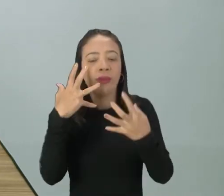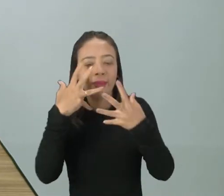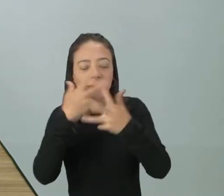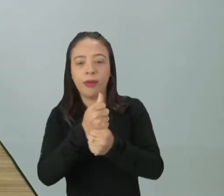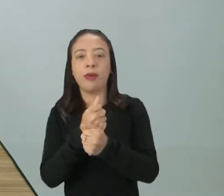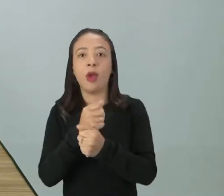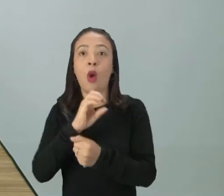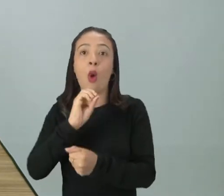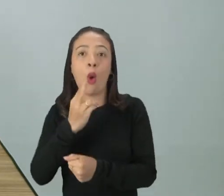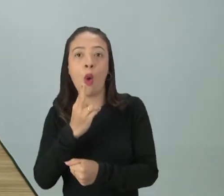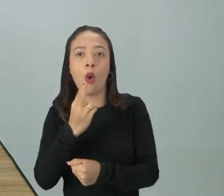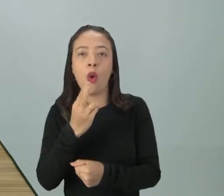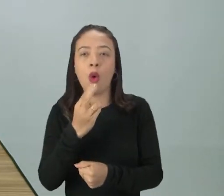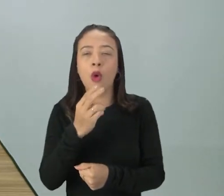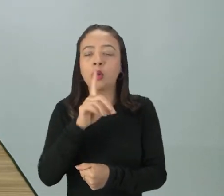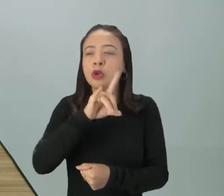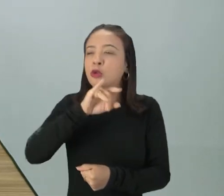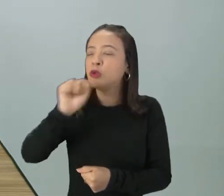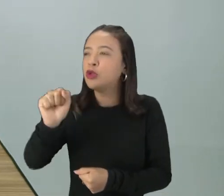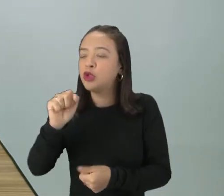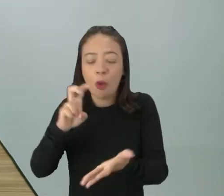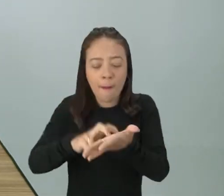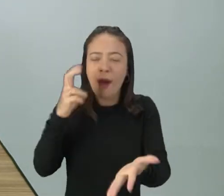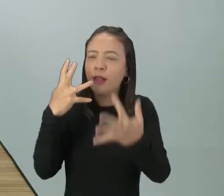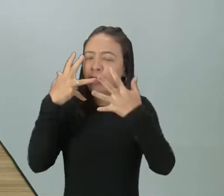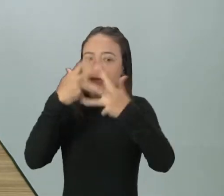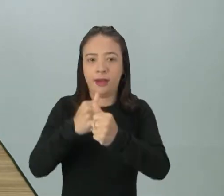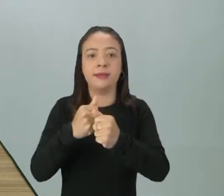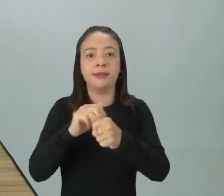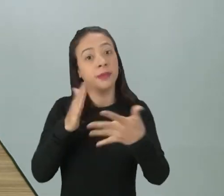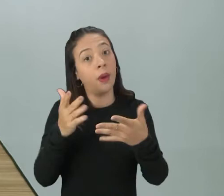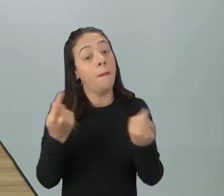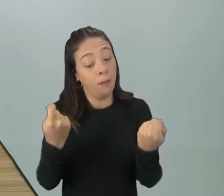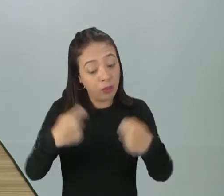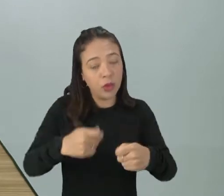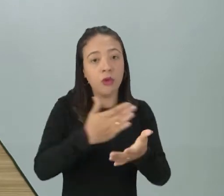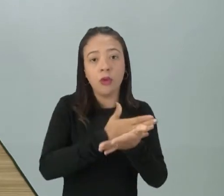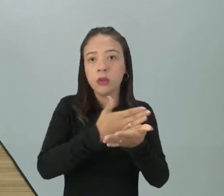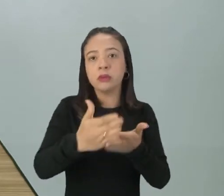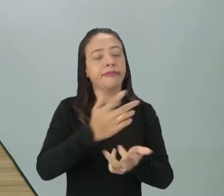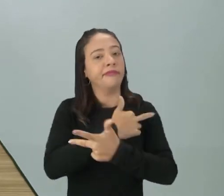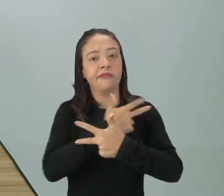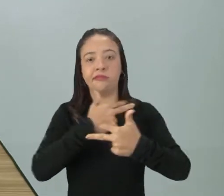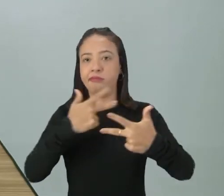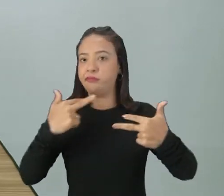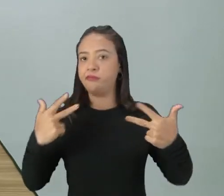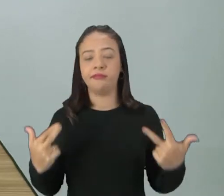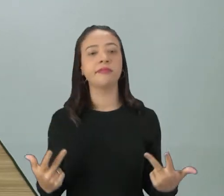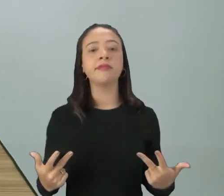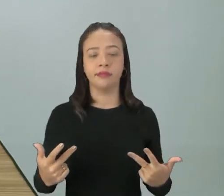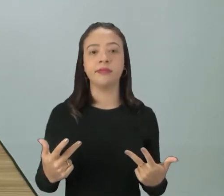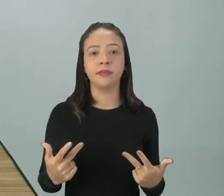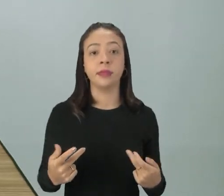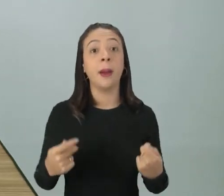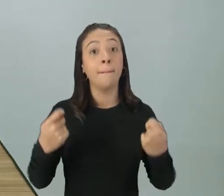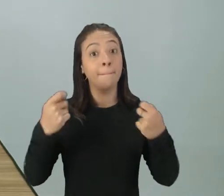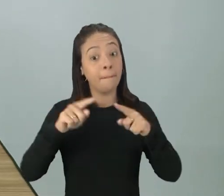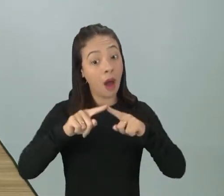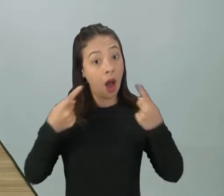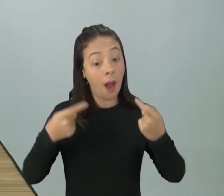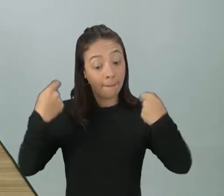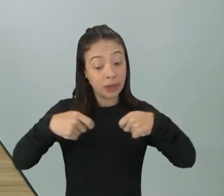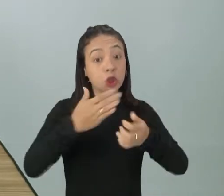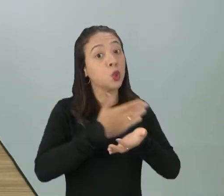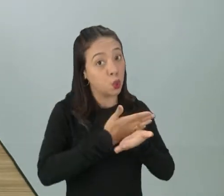uma bela manhã. Então, tem outras formas de começar o nosso texto. Ele precisa ter o início para a gente